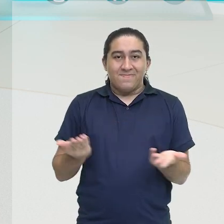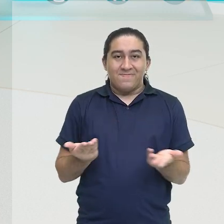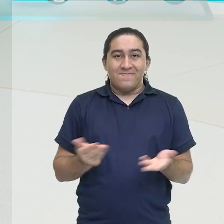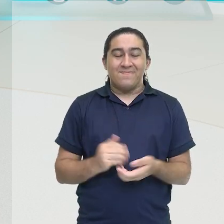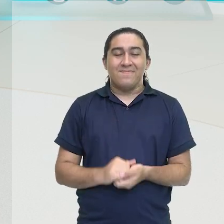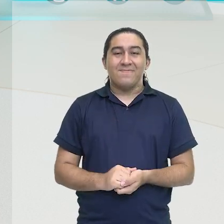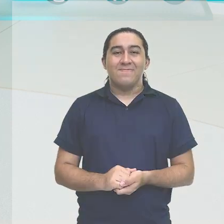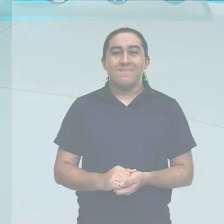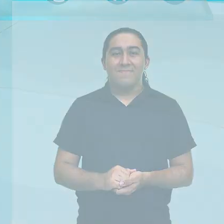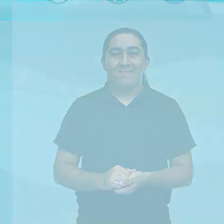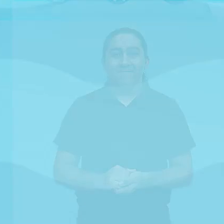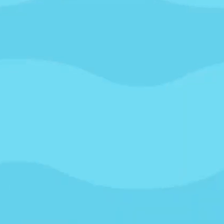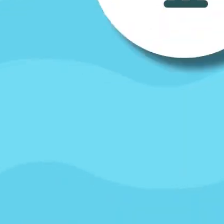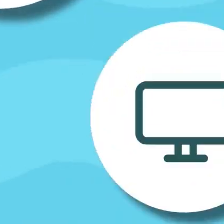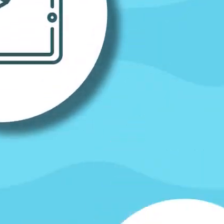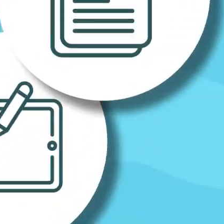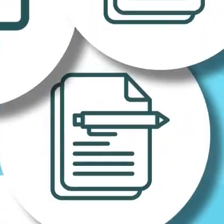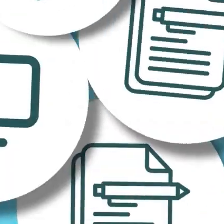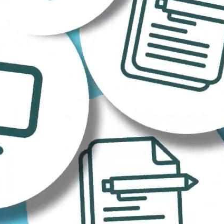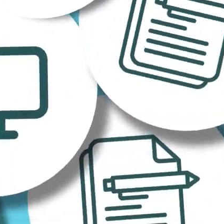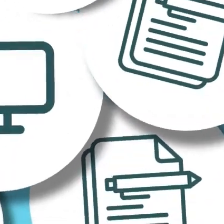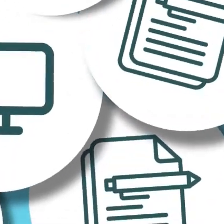aula de hoje.